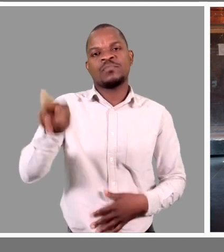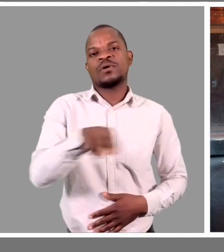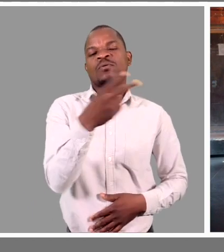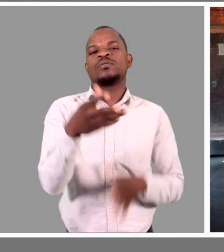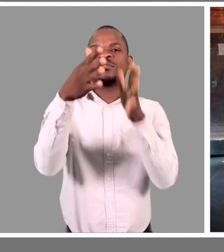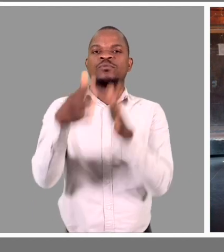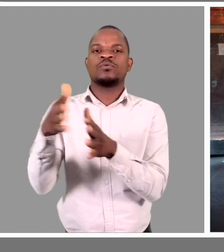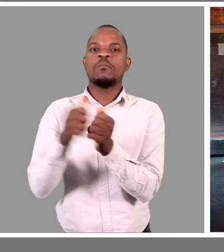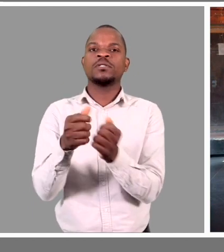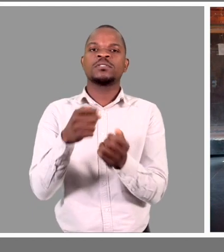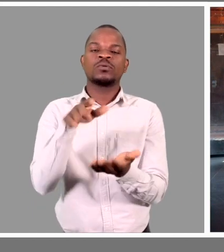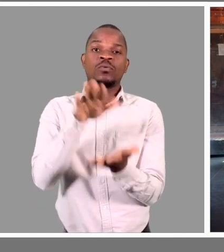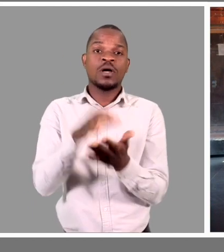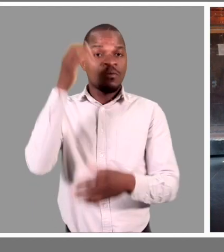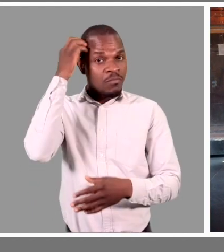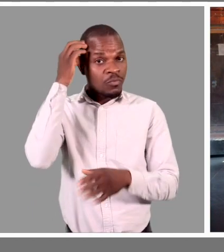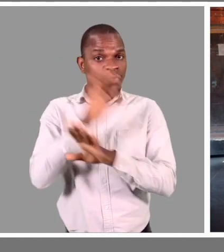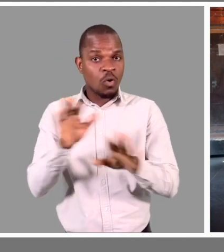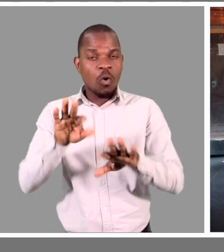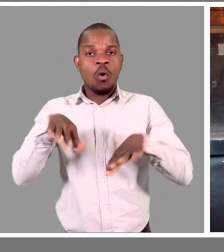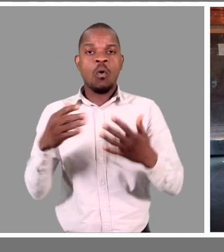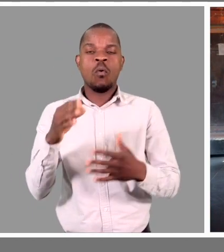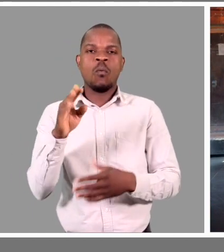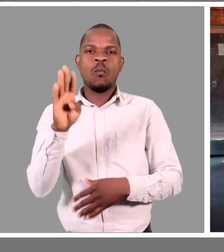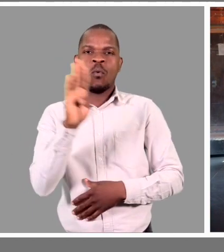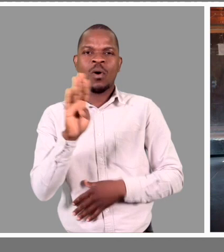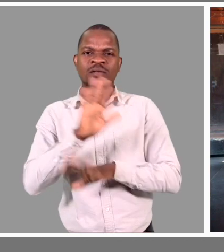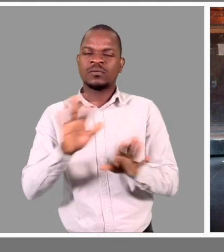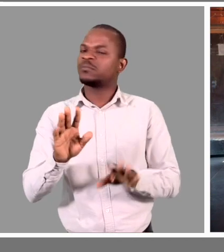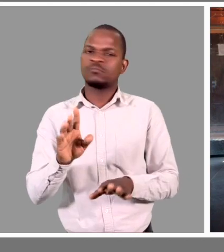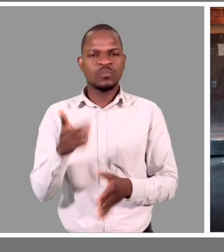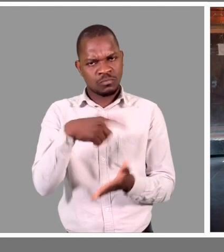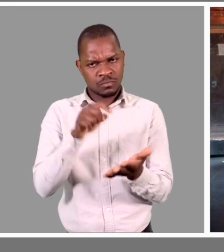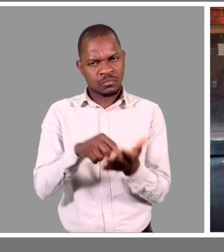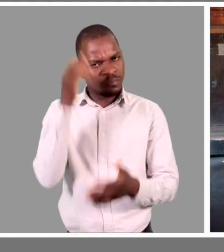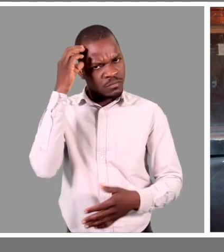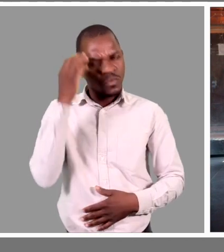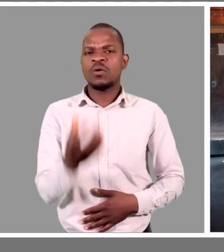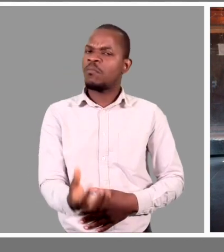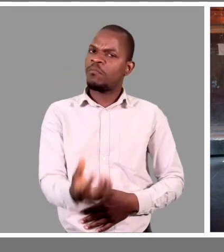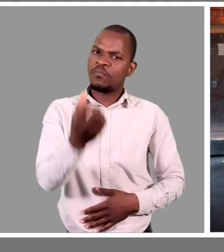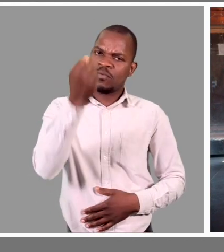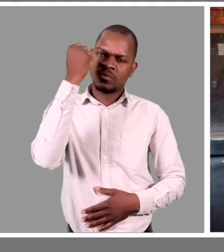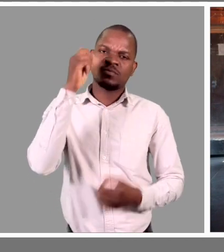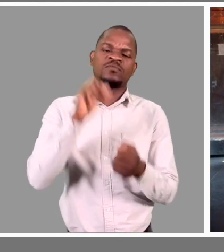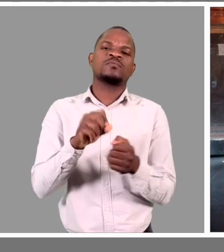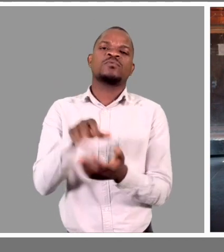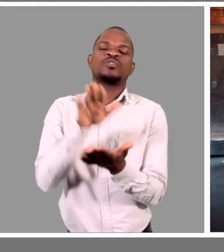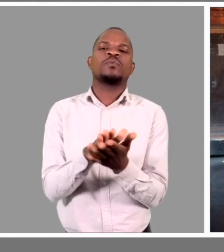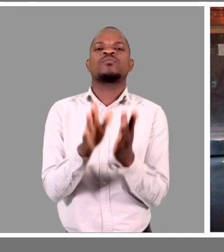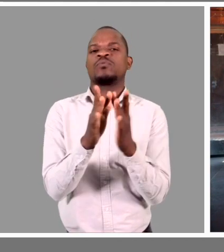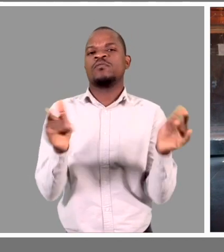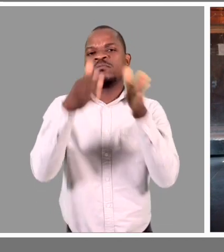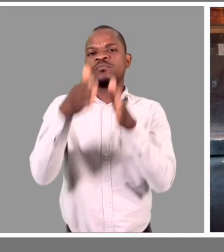apelo para os outros investidores, não ser só aqui no Maputo ou aqui em Buane. Mesmo na cidade do Maputo podem haver mais